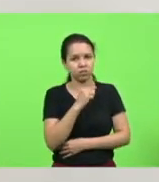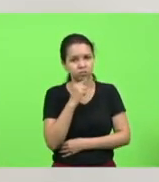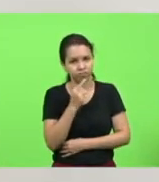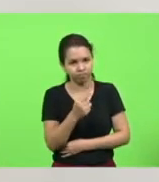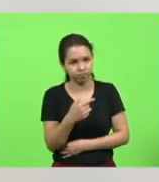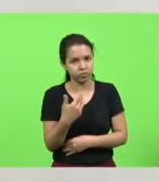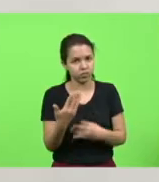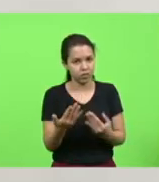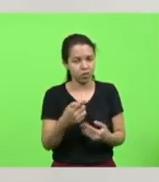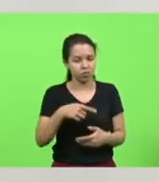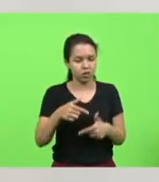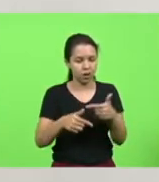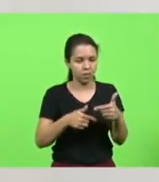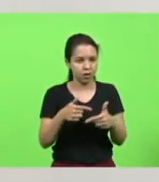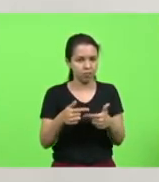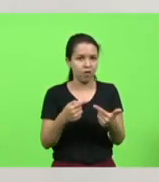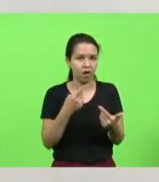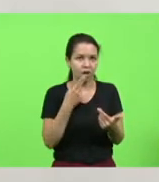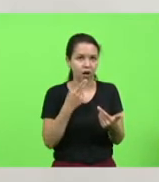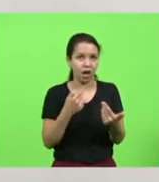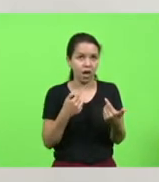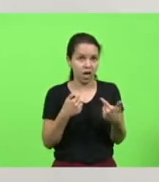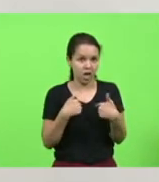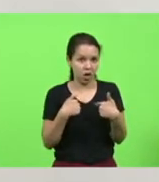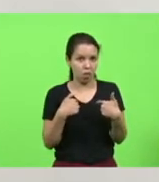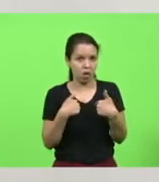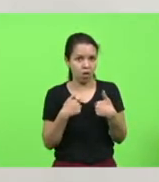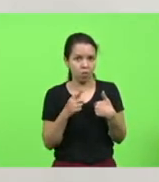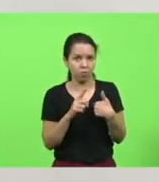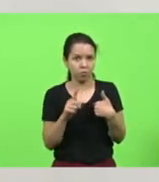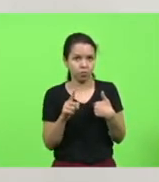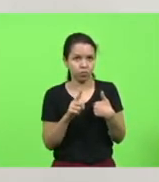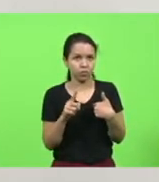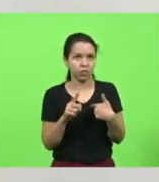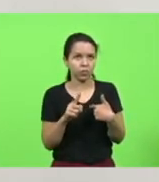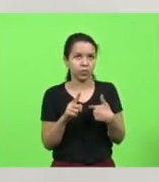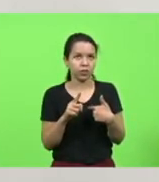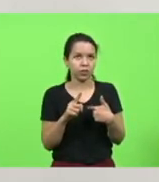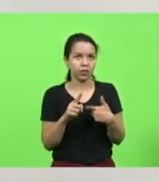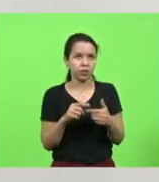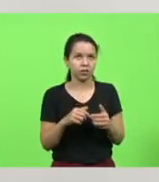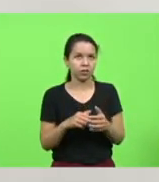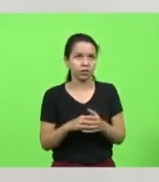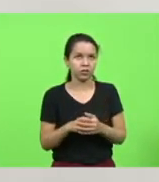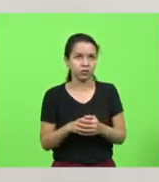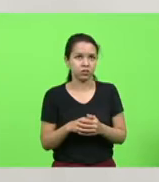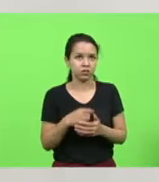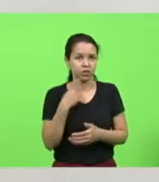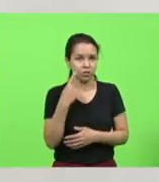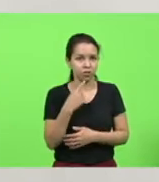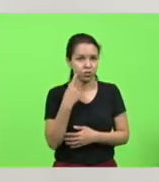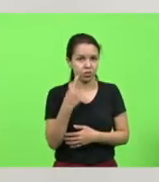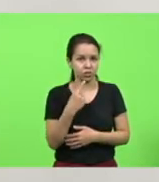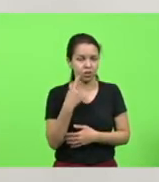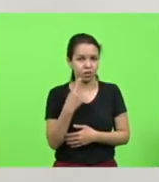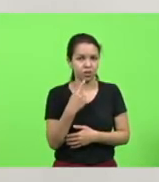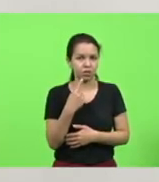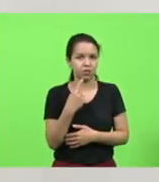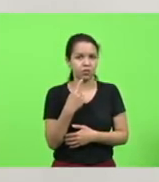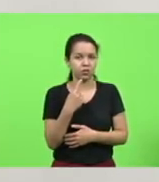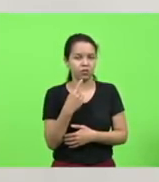secretário, eu não vou falar eu, né, mas todo um time, vou fazer uma parte aqui. Tu estás falando sobre a boca da barra? Isso, de